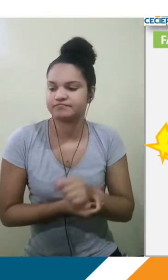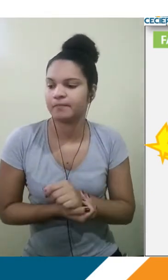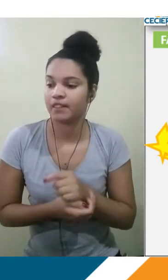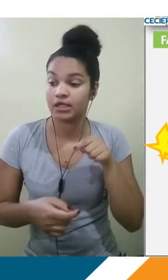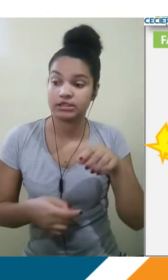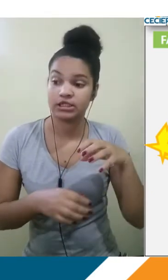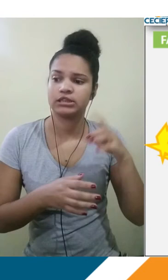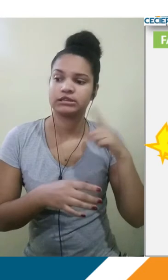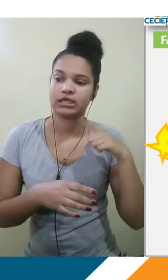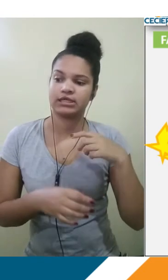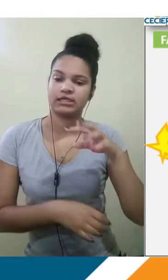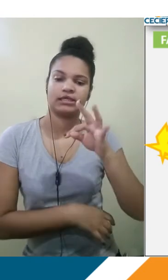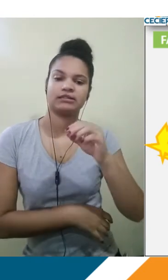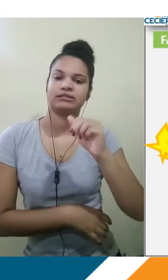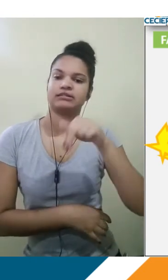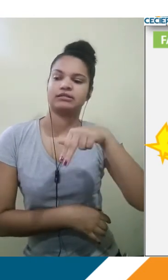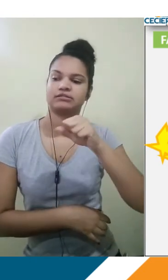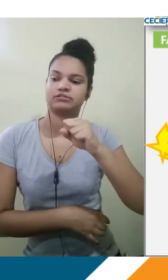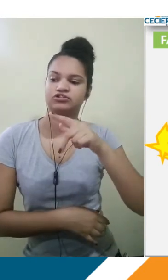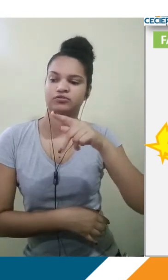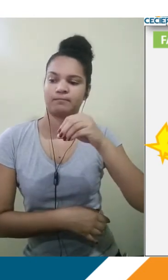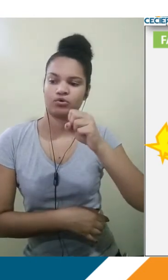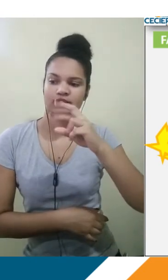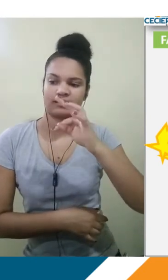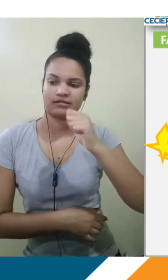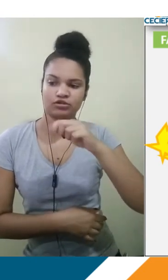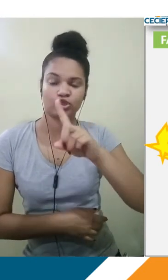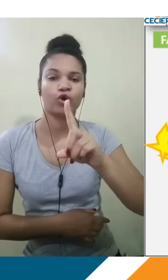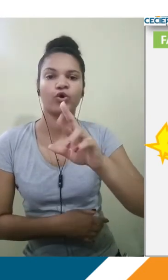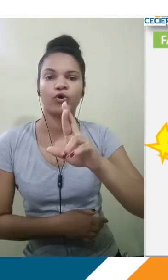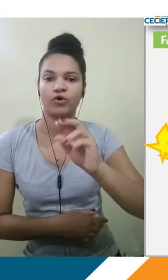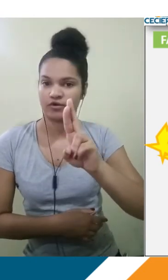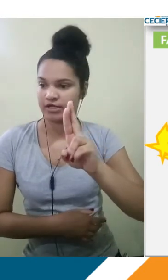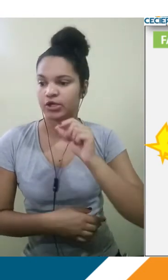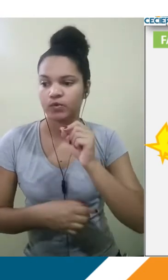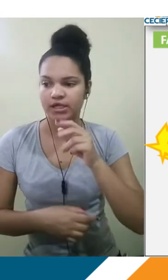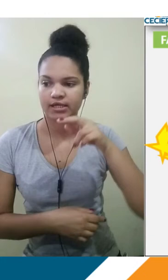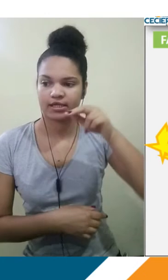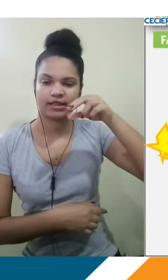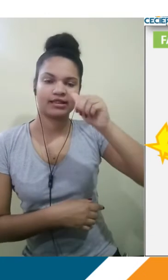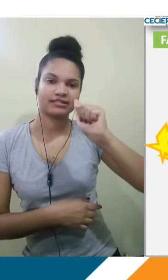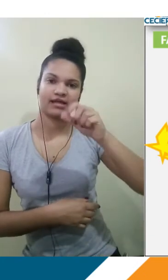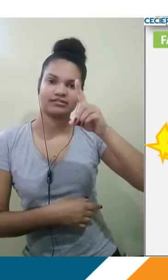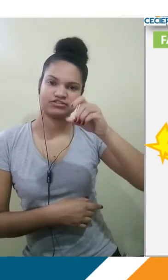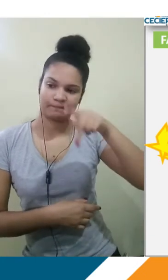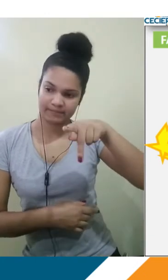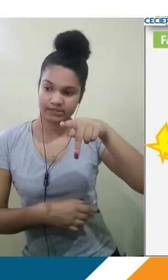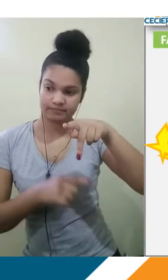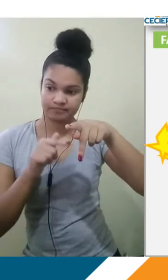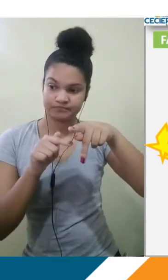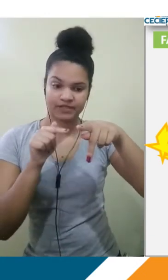por transportadores, os transportadores NADP, que possuem fosfato e têm afinidade por prótons. Só que esses